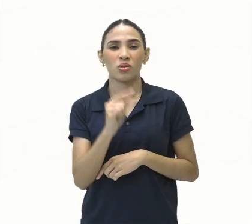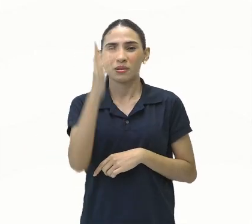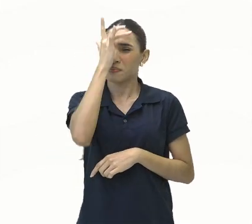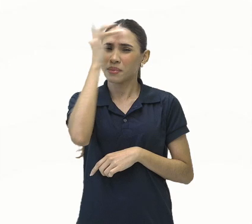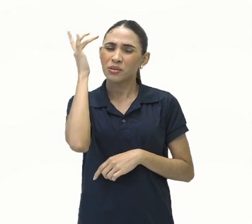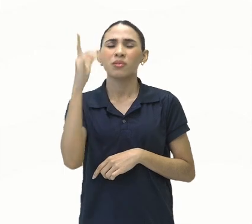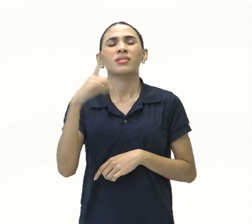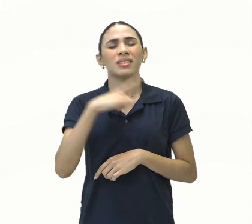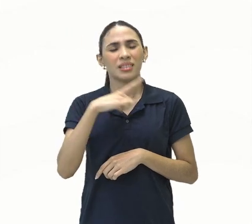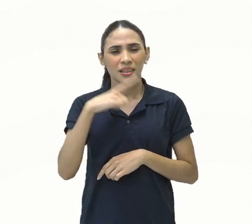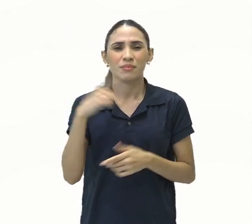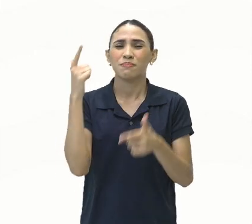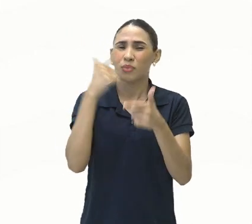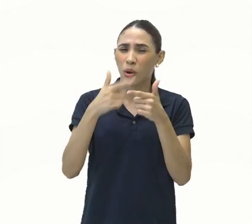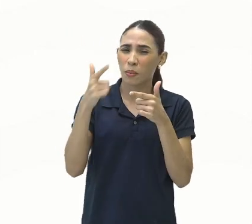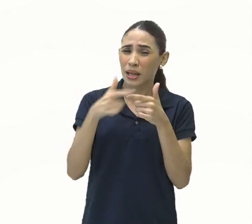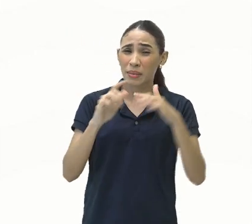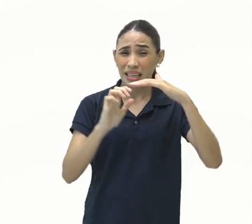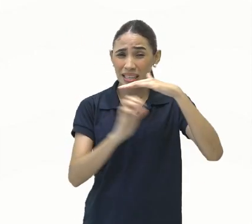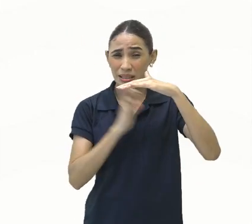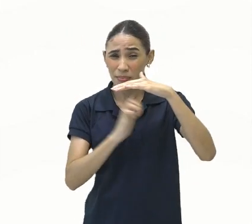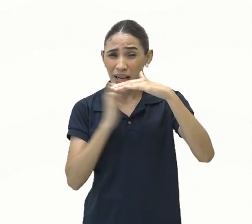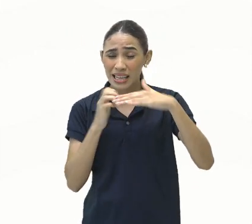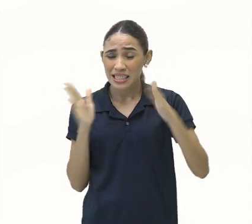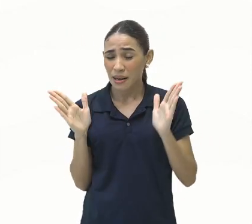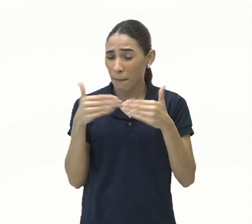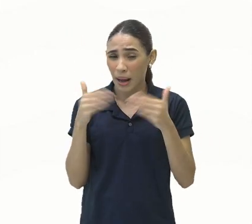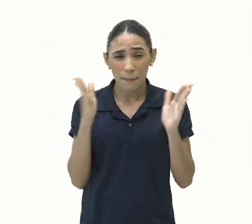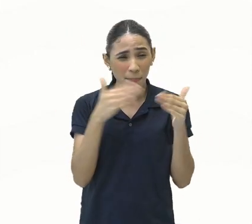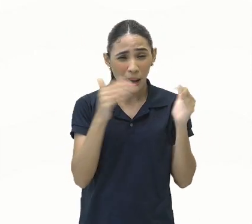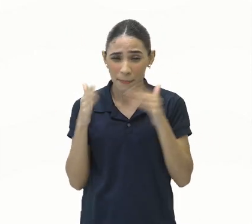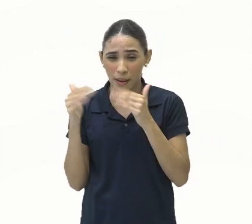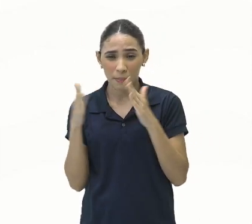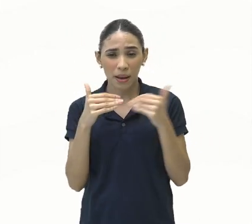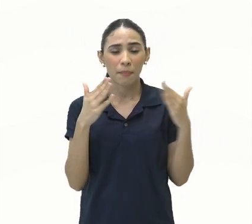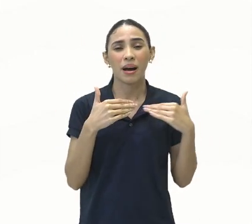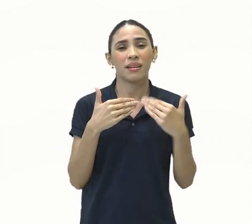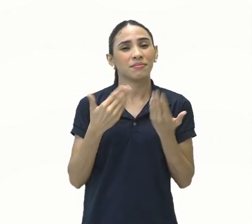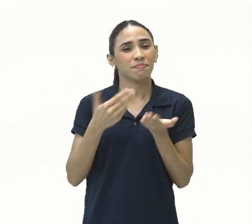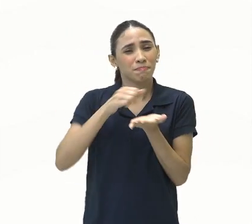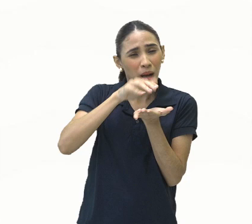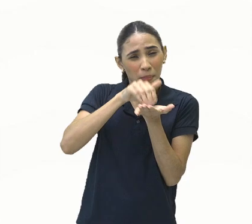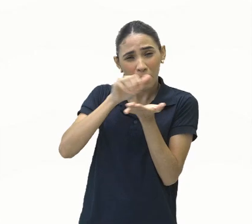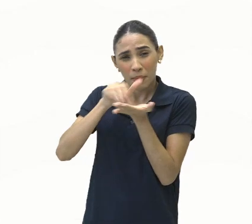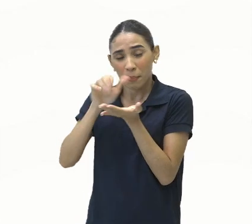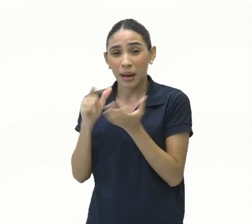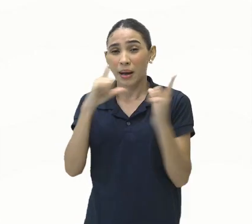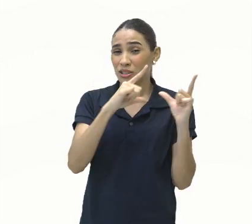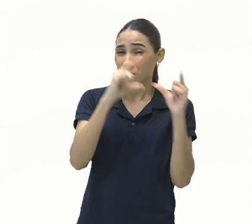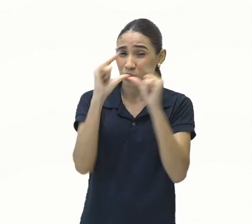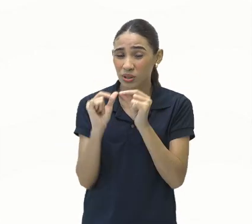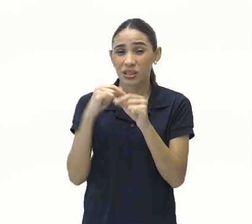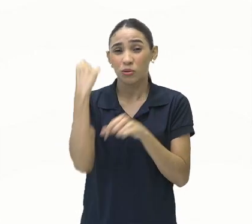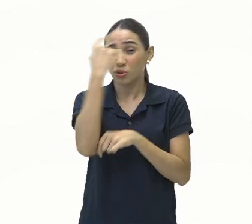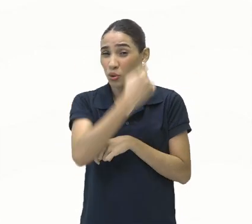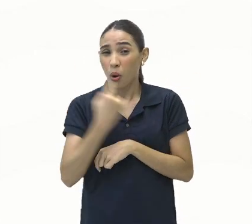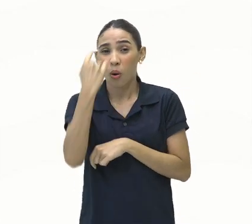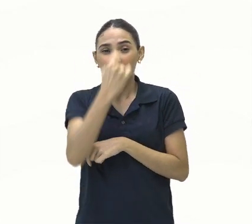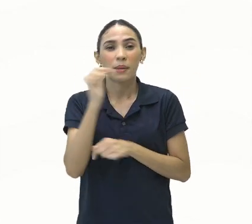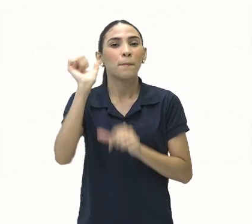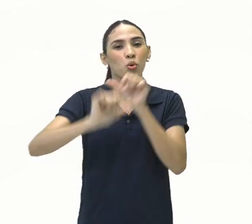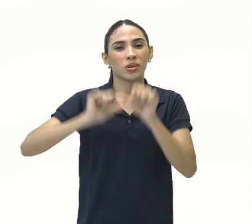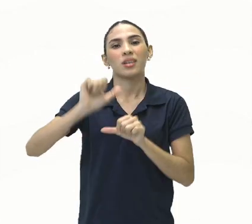houve muitos problemas de fechamento, né, de empresas, né, redução de jornada, mudança na rotina,